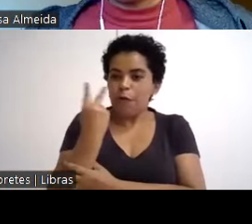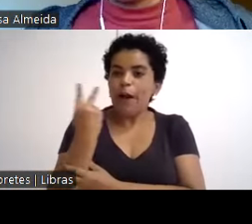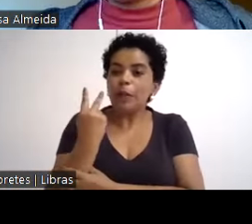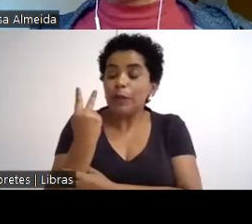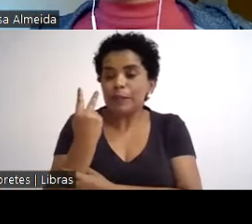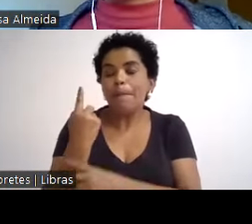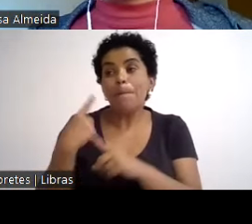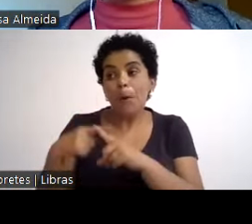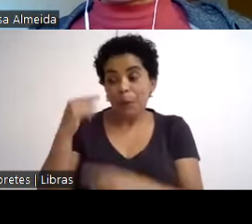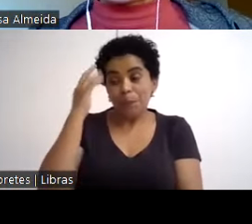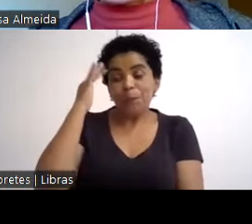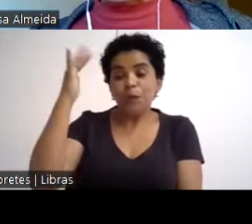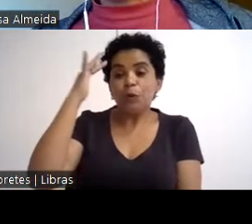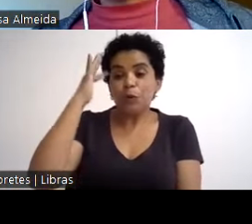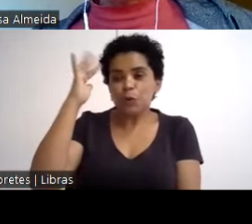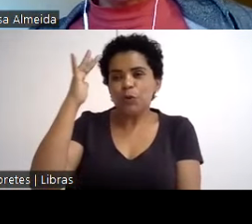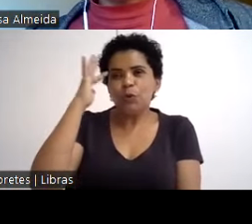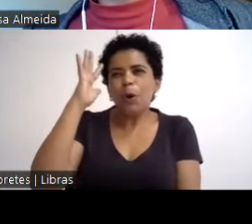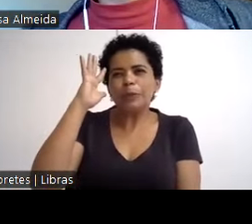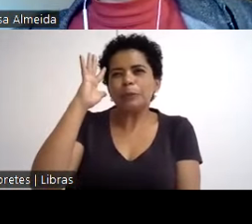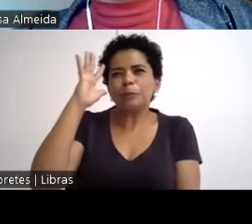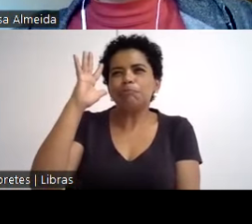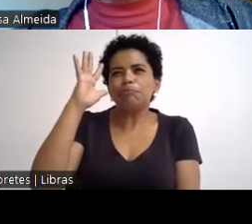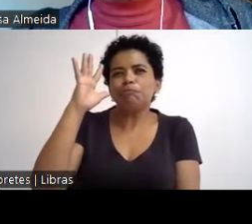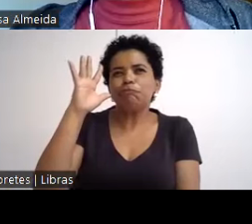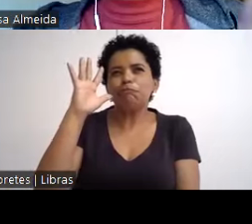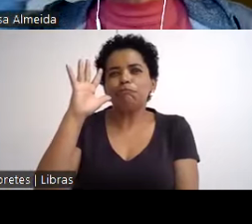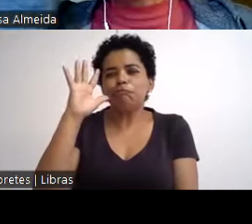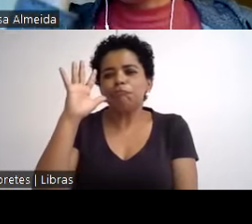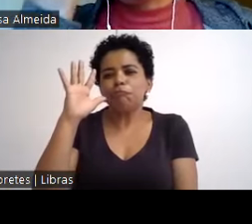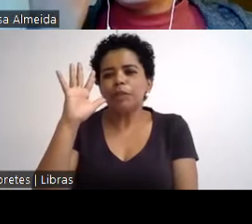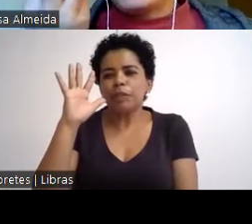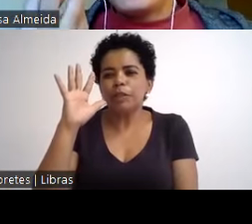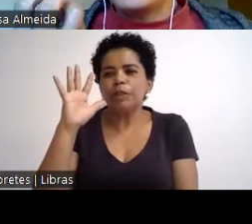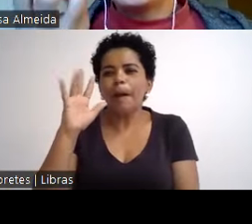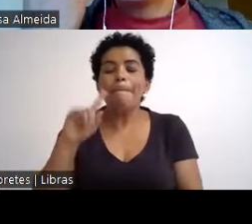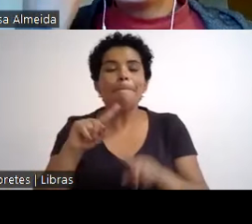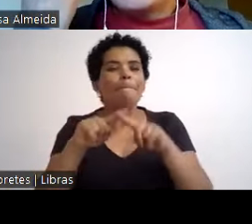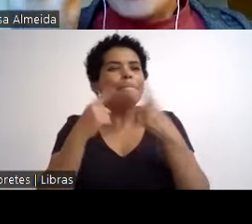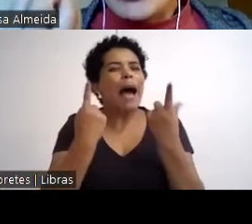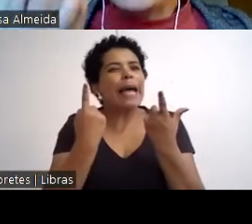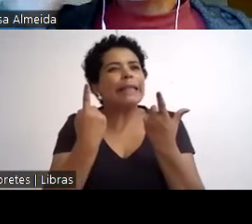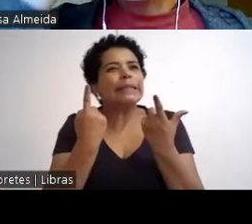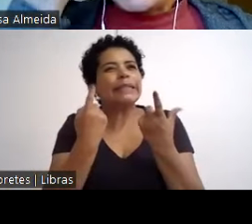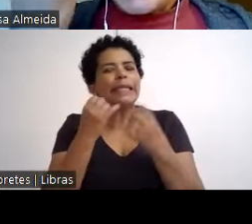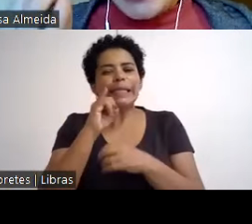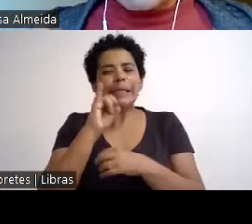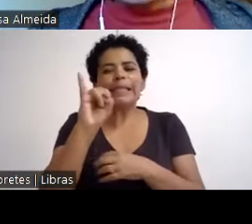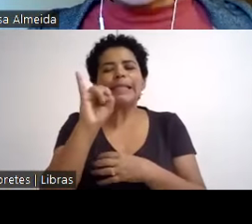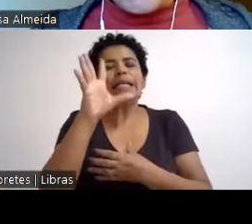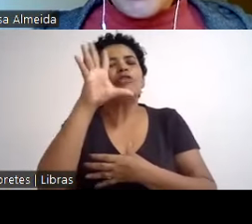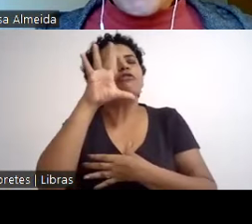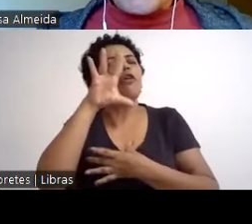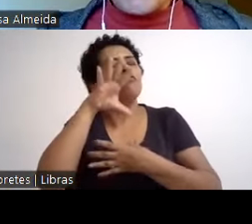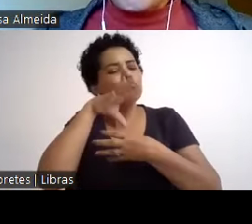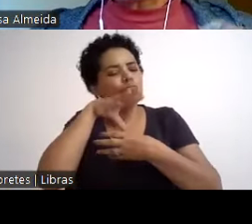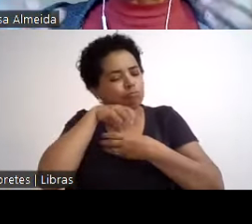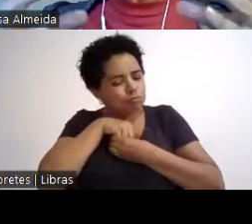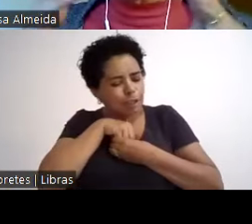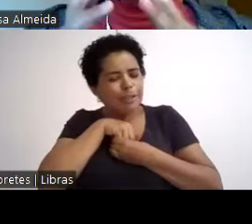nossos sonhos, eles podem ser um pouco diferentes. Mas se a gente for no âmago, no cerne daquele